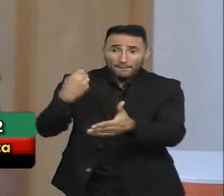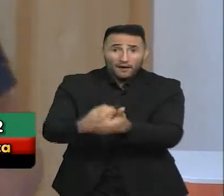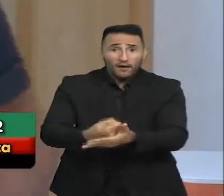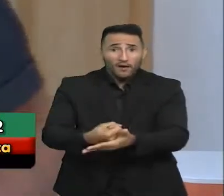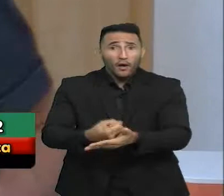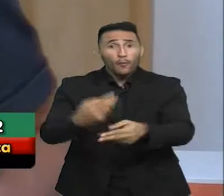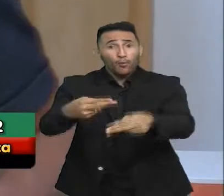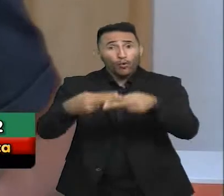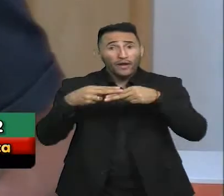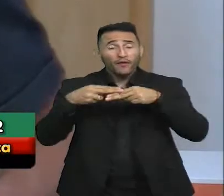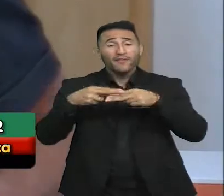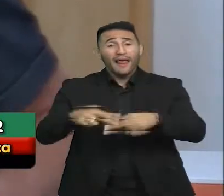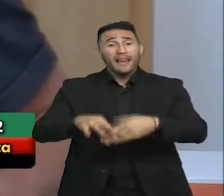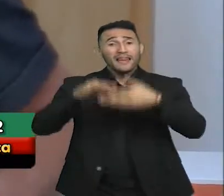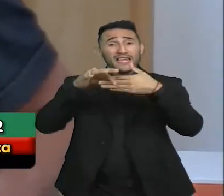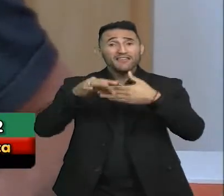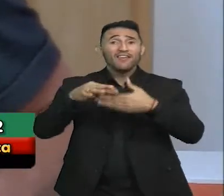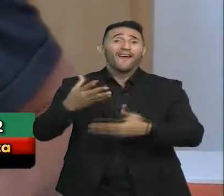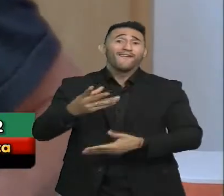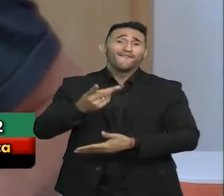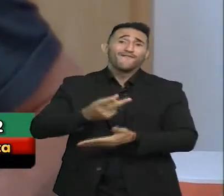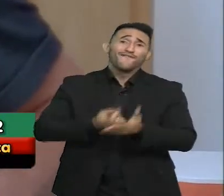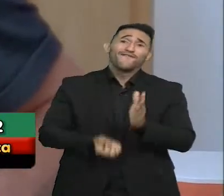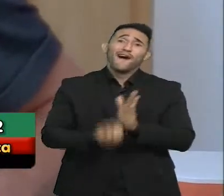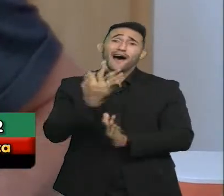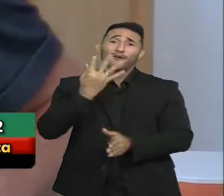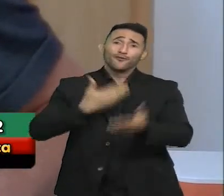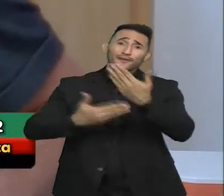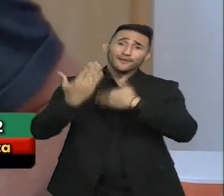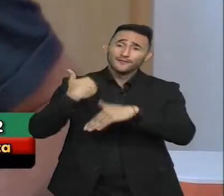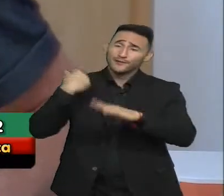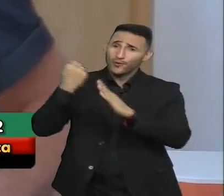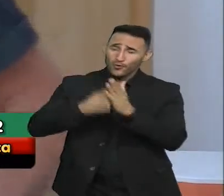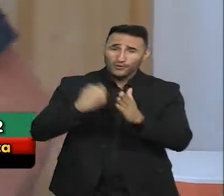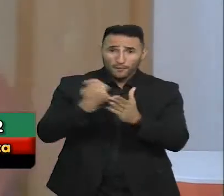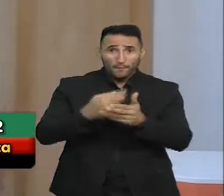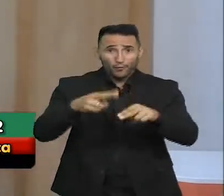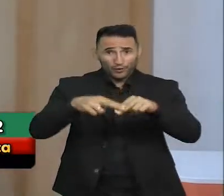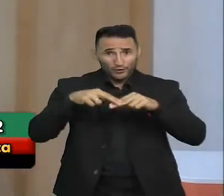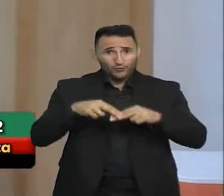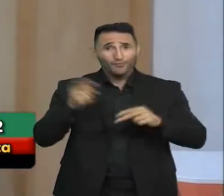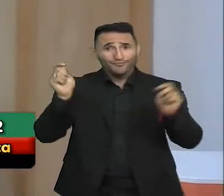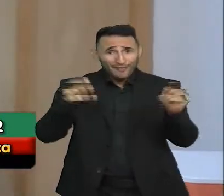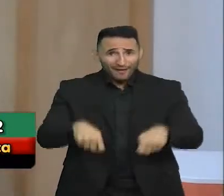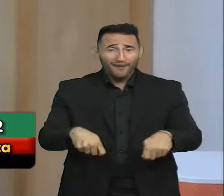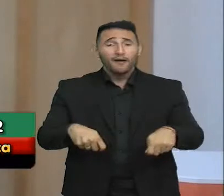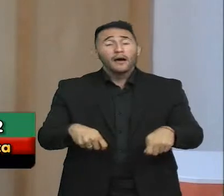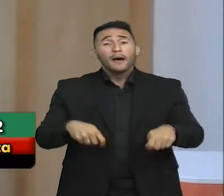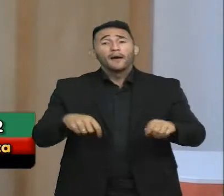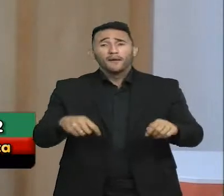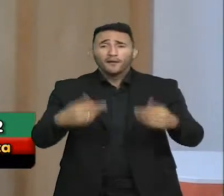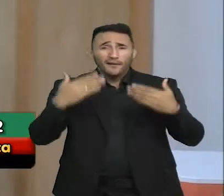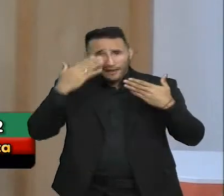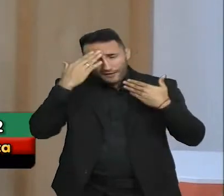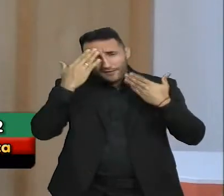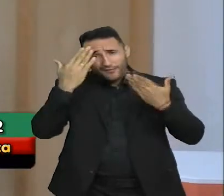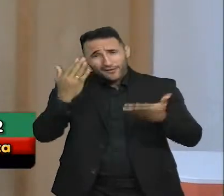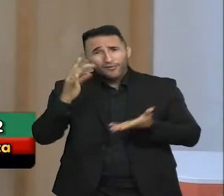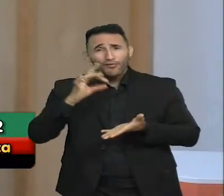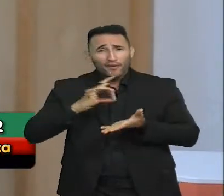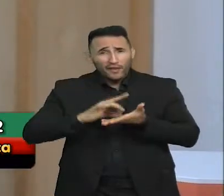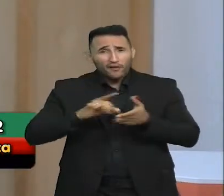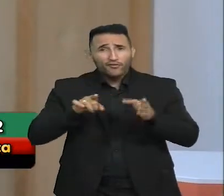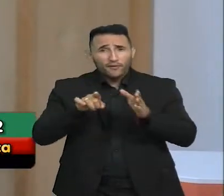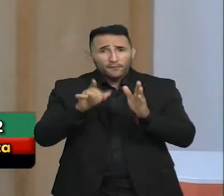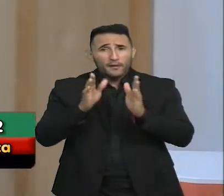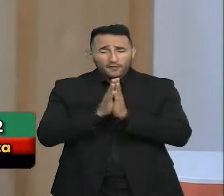dessas lideranças que aqui estão e que se fazem presentes. Por isso, pessoal, eu quero muito agradecer e reverenciar todos